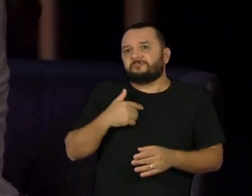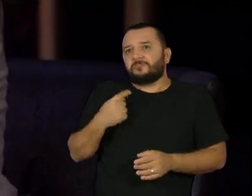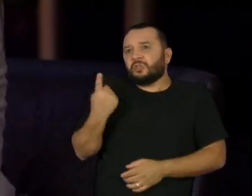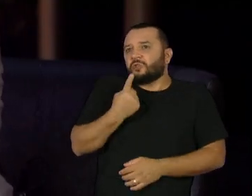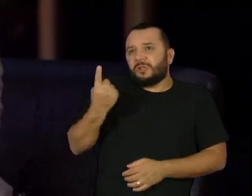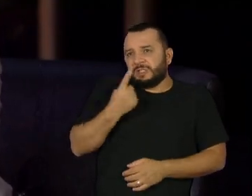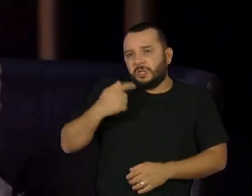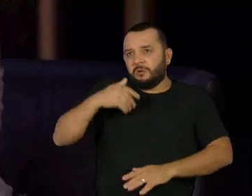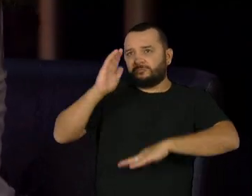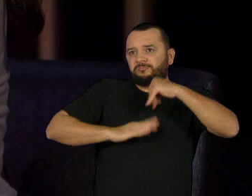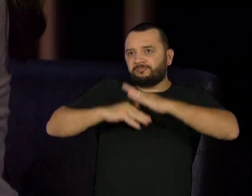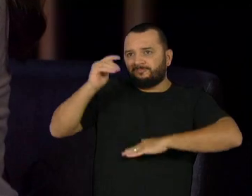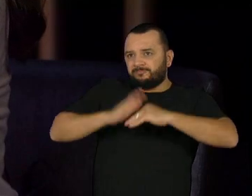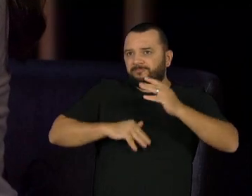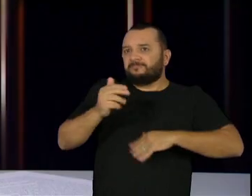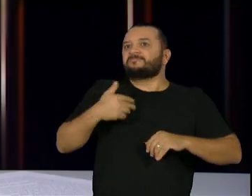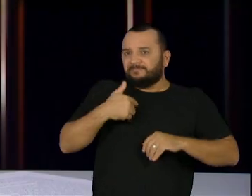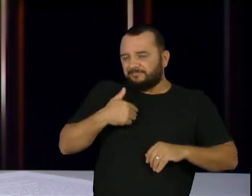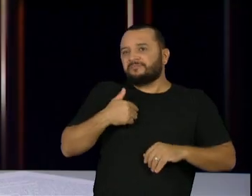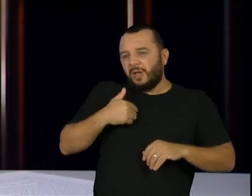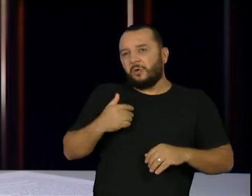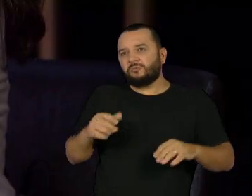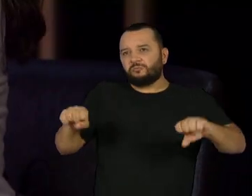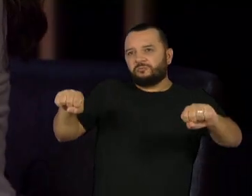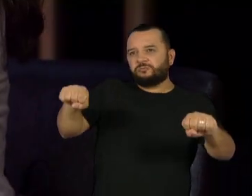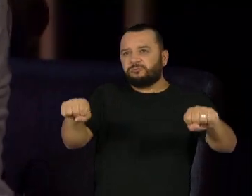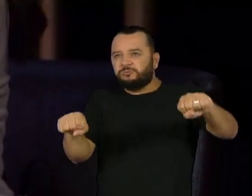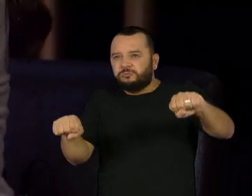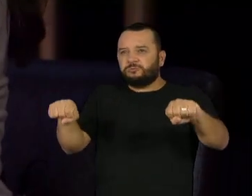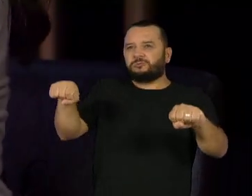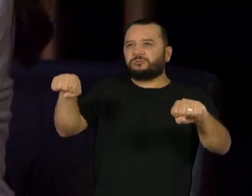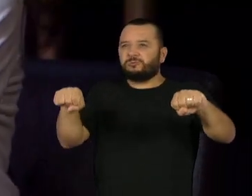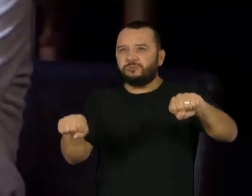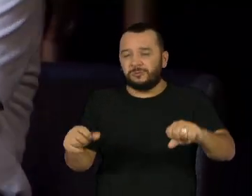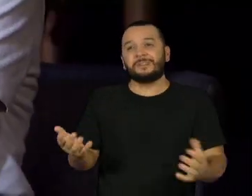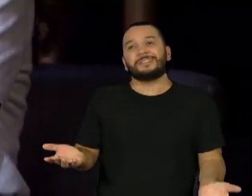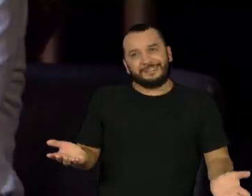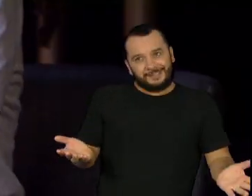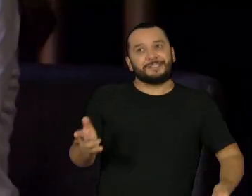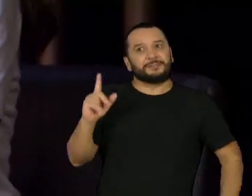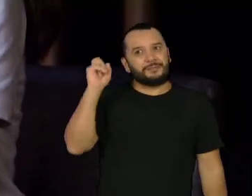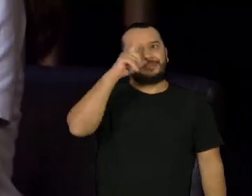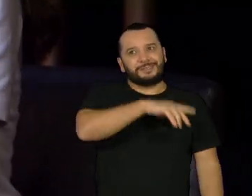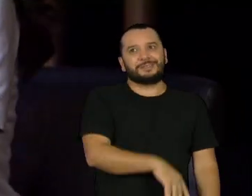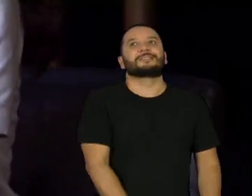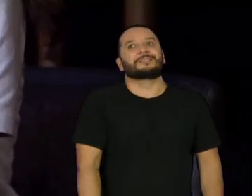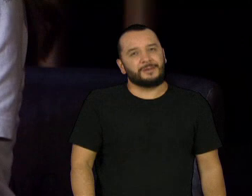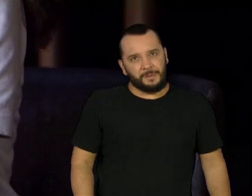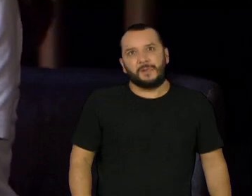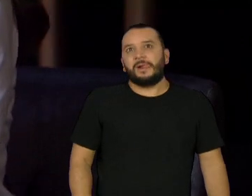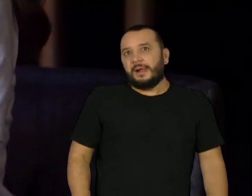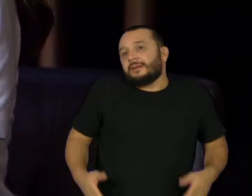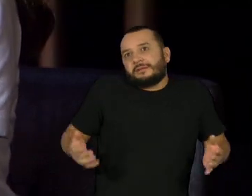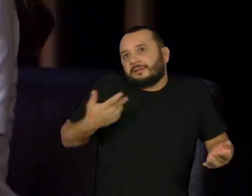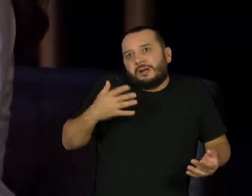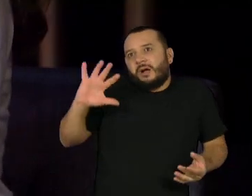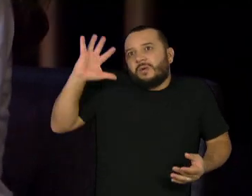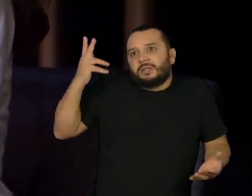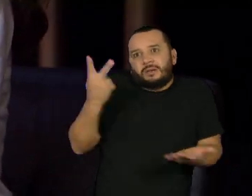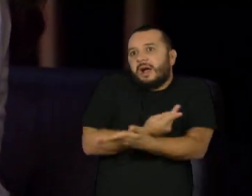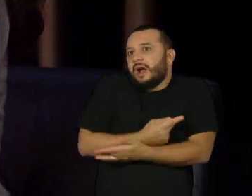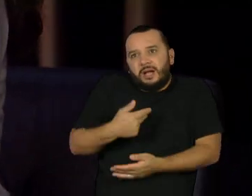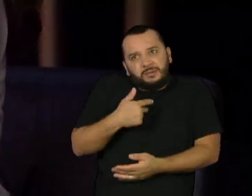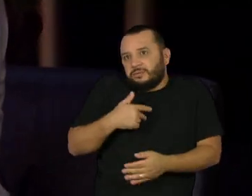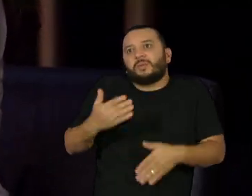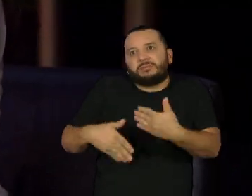capaz, mas aí eu não tenho escolha. Não tem opção. Isso é uma coisa que torna tudo um pouco fácil. Bom, deu errado, então vamos lá, vamos seguir em